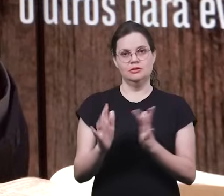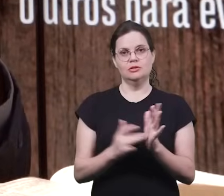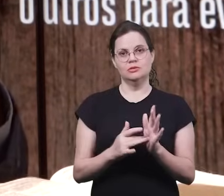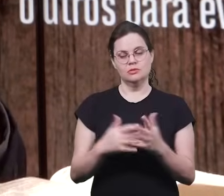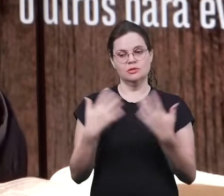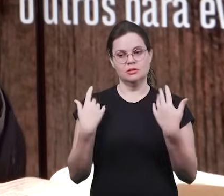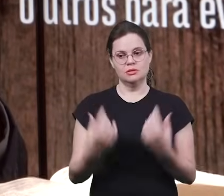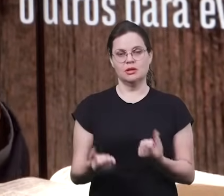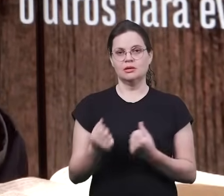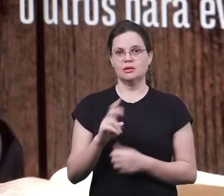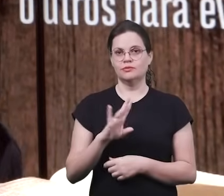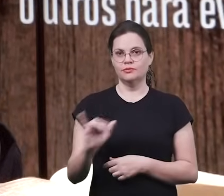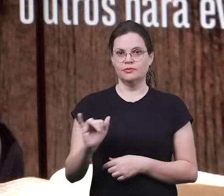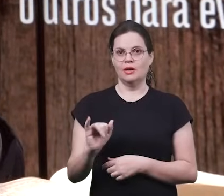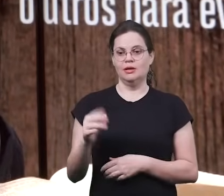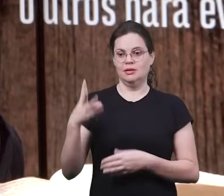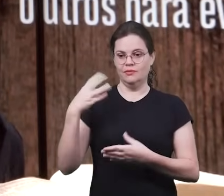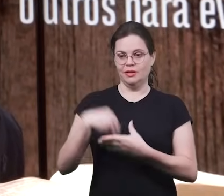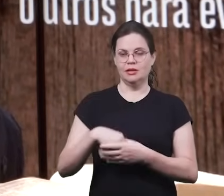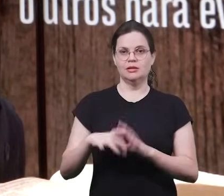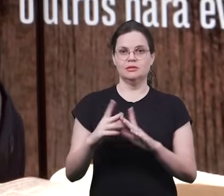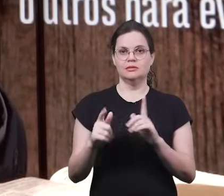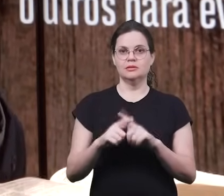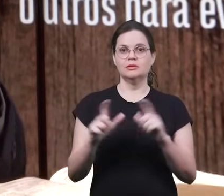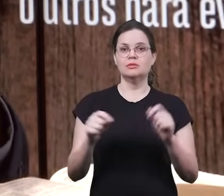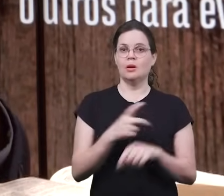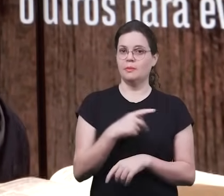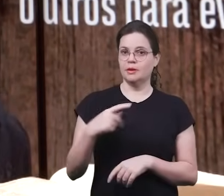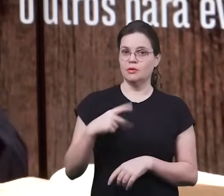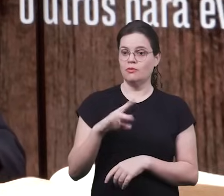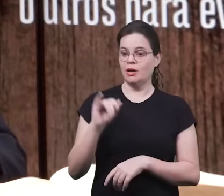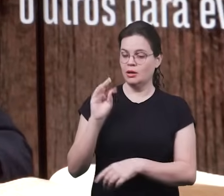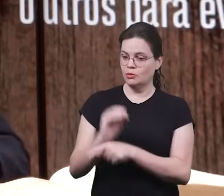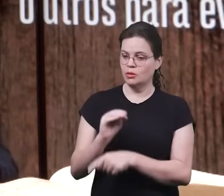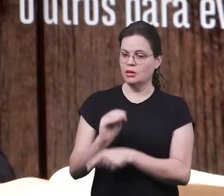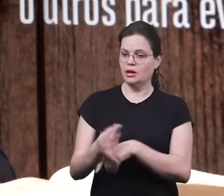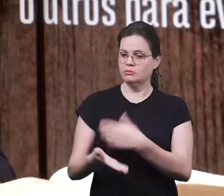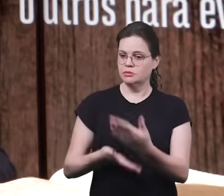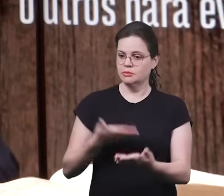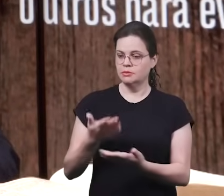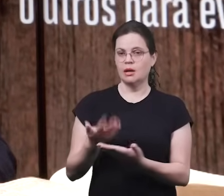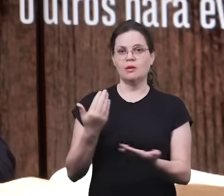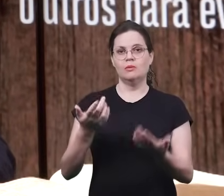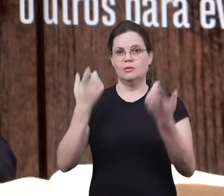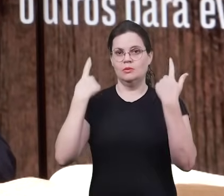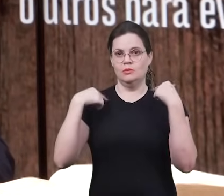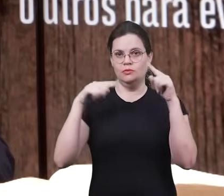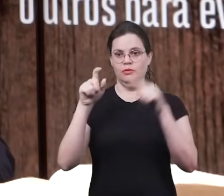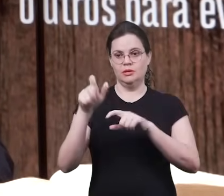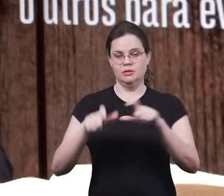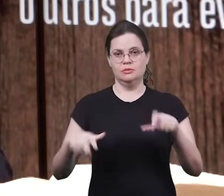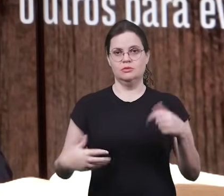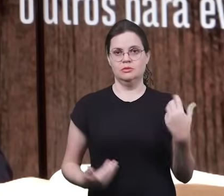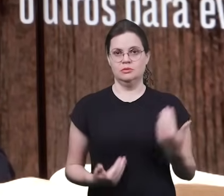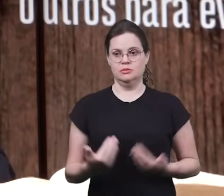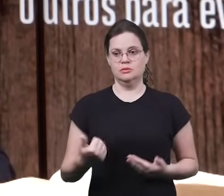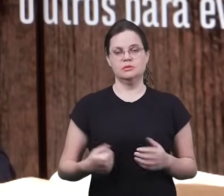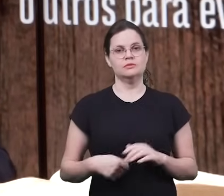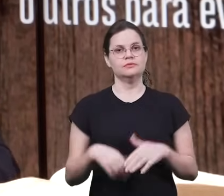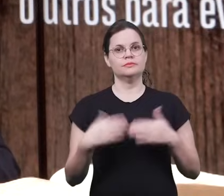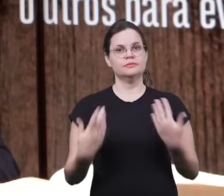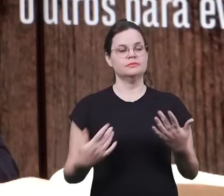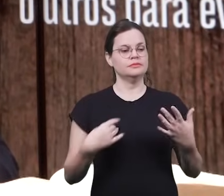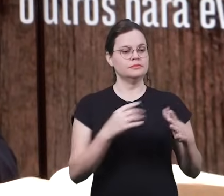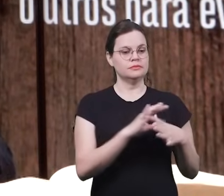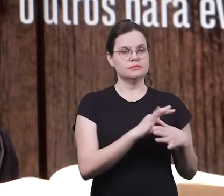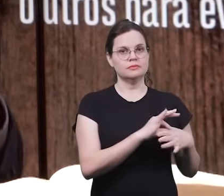e que estão hoje dentro das igrejas, que é onde o pastor atua, no rebanho da igreja local. Então, é levar aos pastos